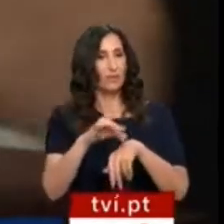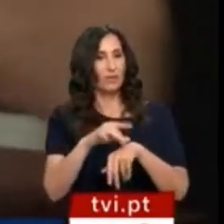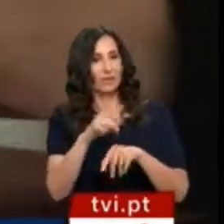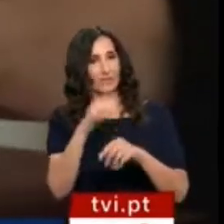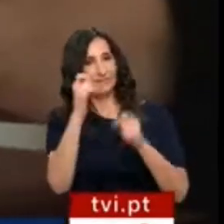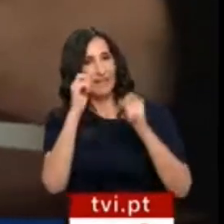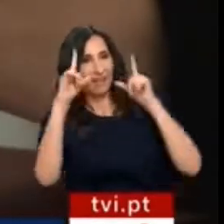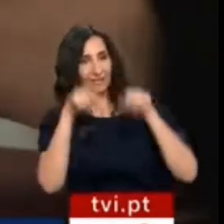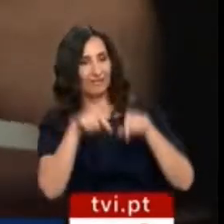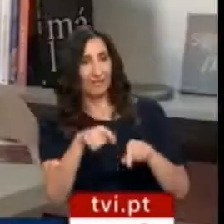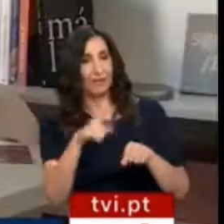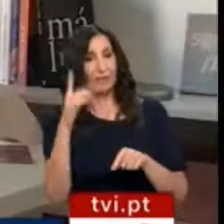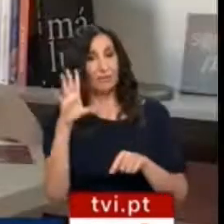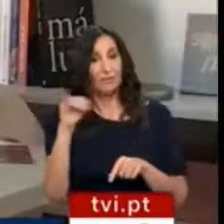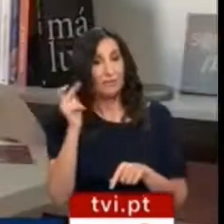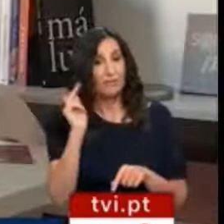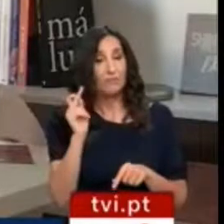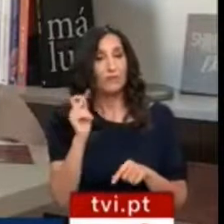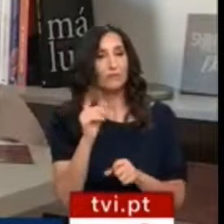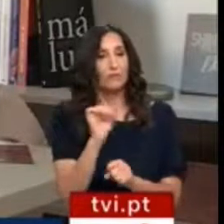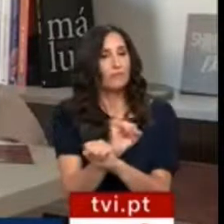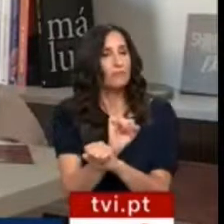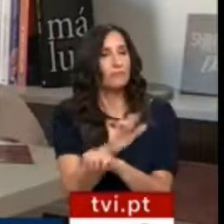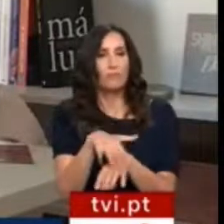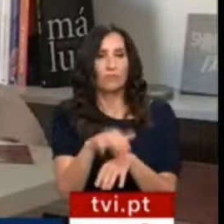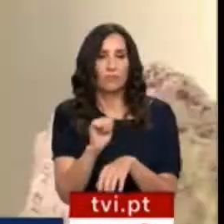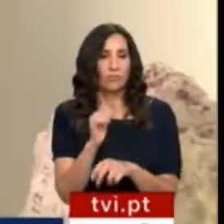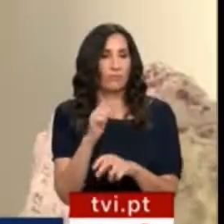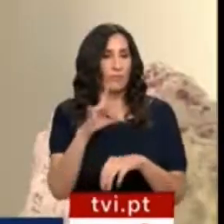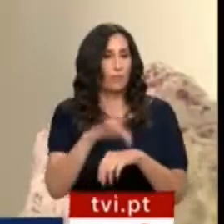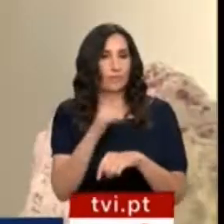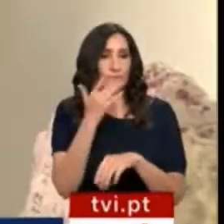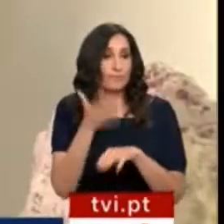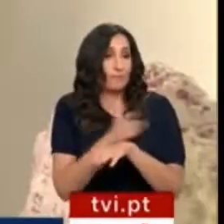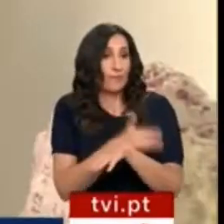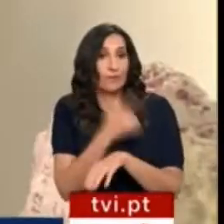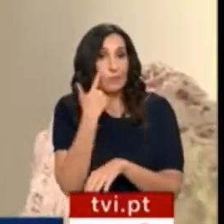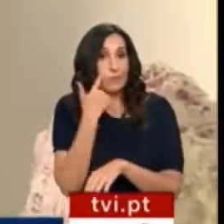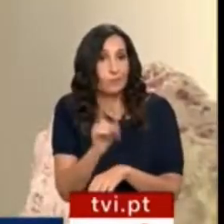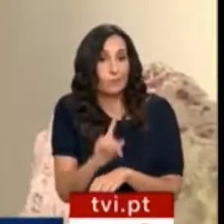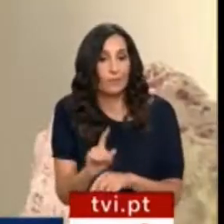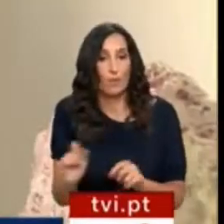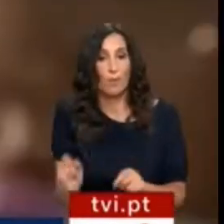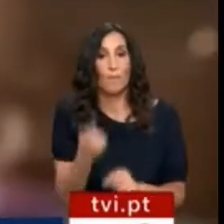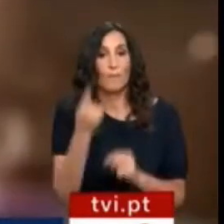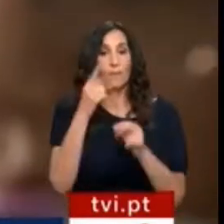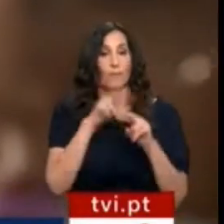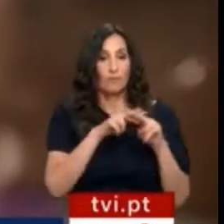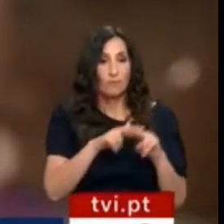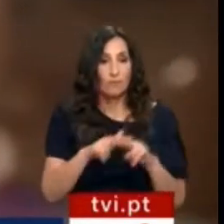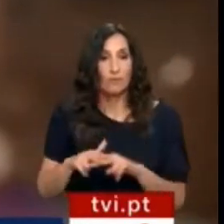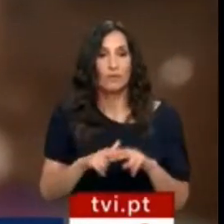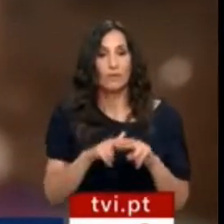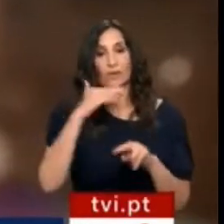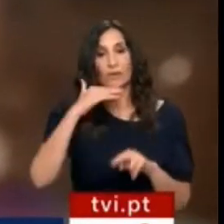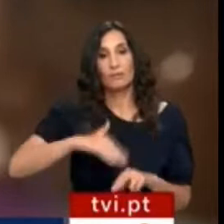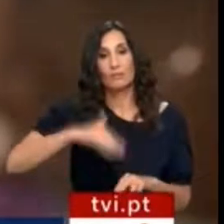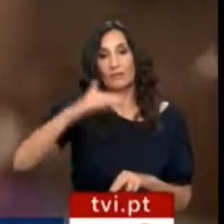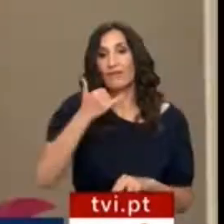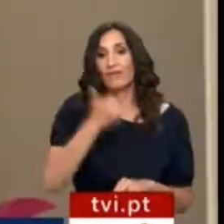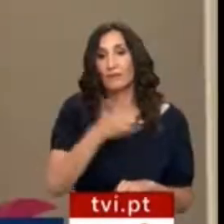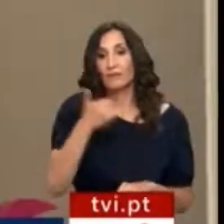mais de uma década, viveu quase refém de uma doença que não conhecia. Recebeu o primeiro diagnóstico aos 22